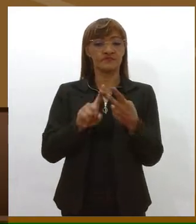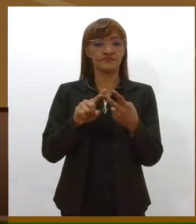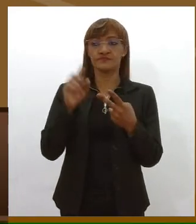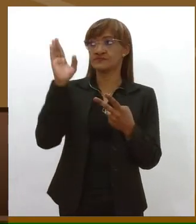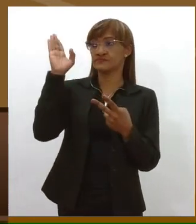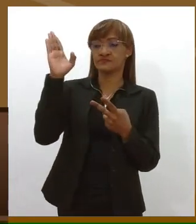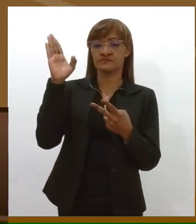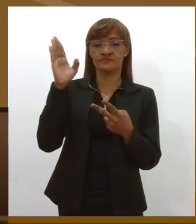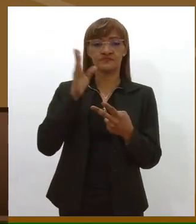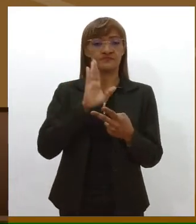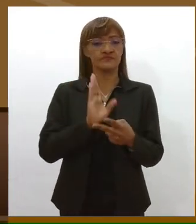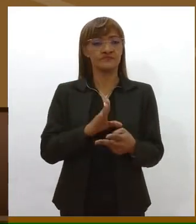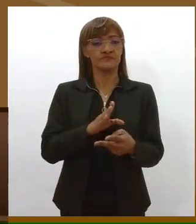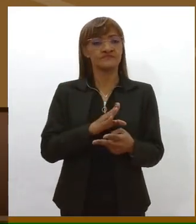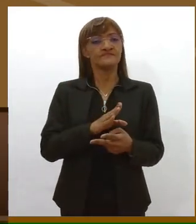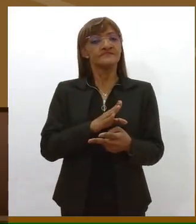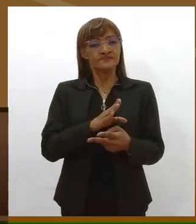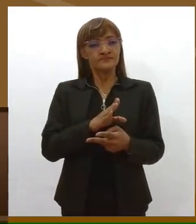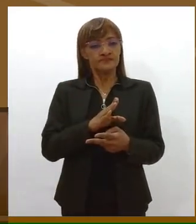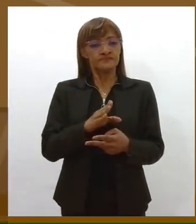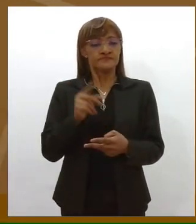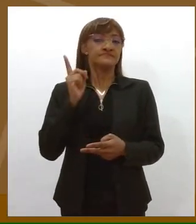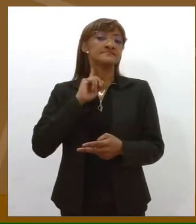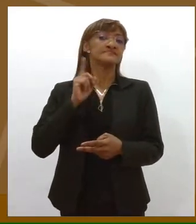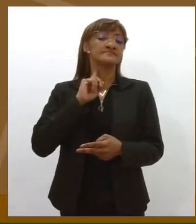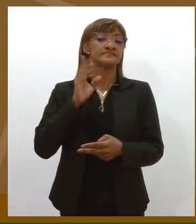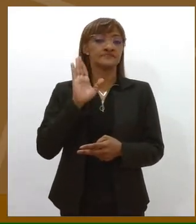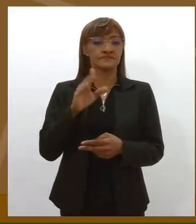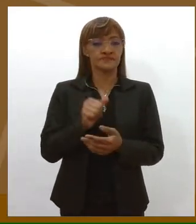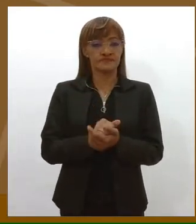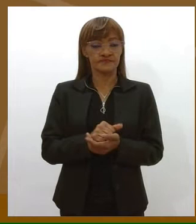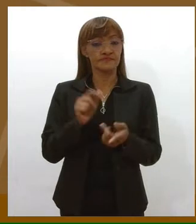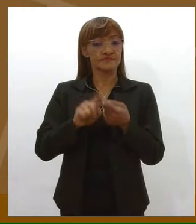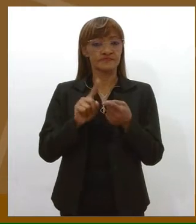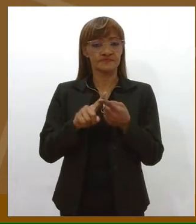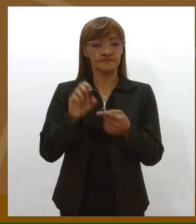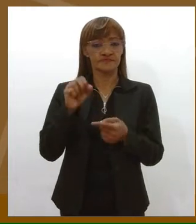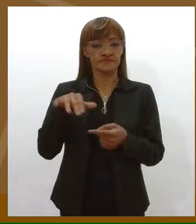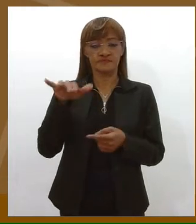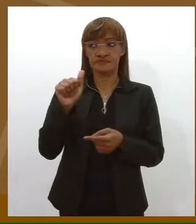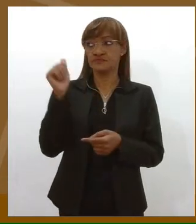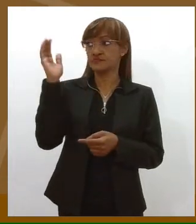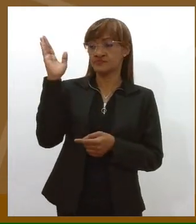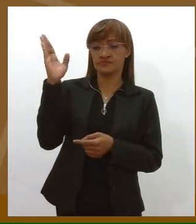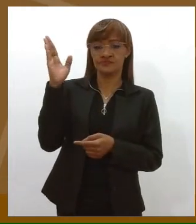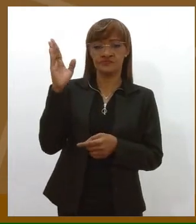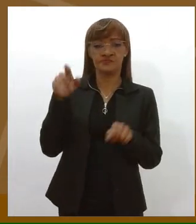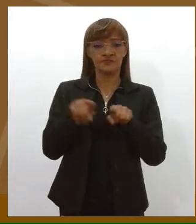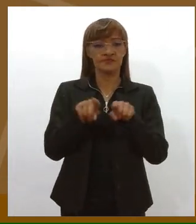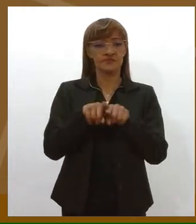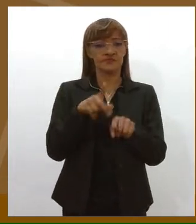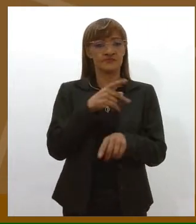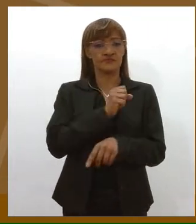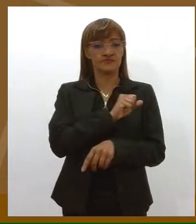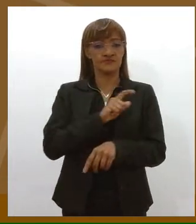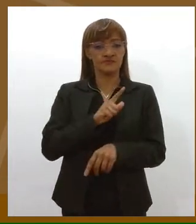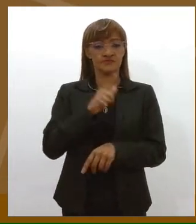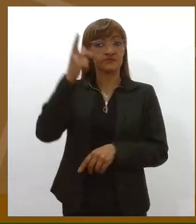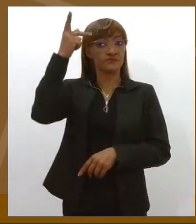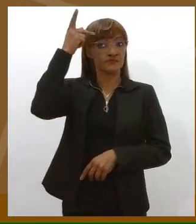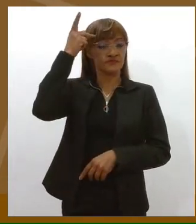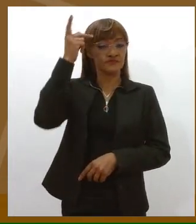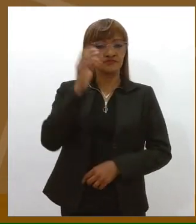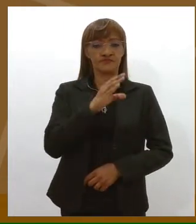Minas Gerais. Além disso, também foi eleita Sônia Guajajara, do PSOL de São Paulo. Ela é coordenadora executiva